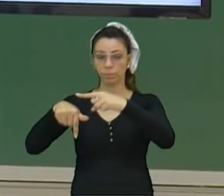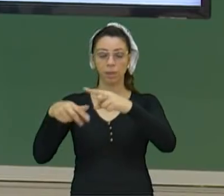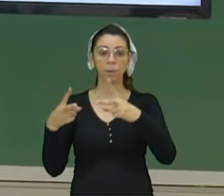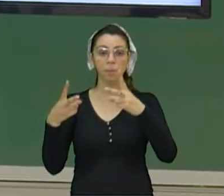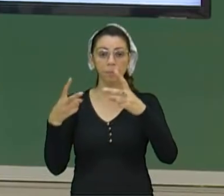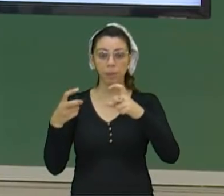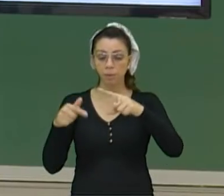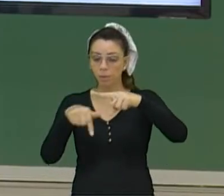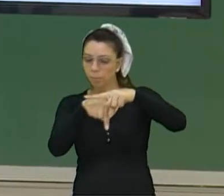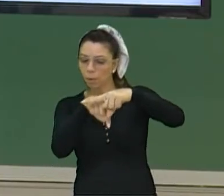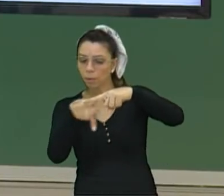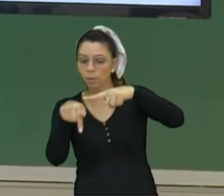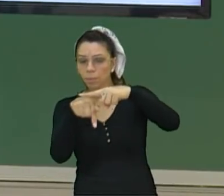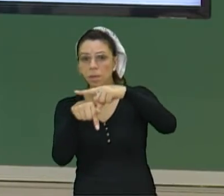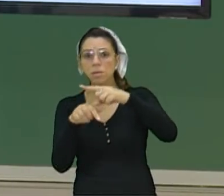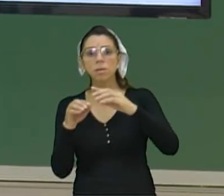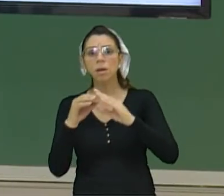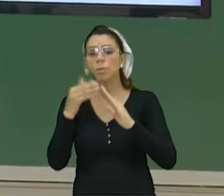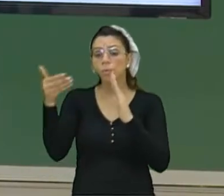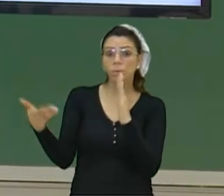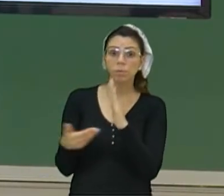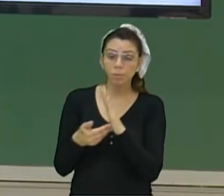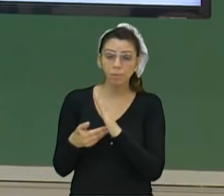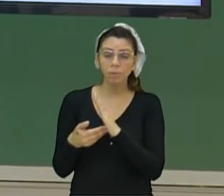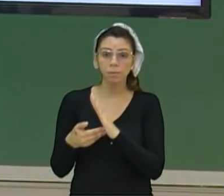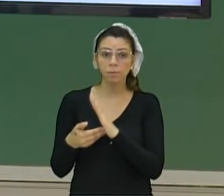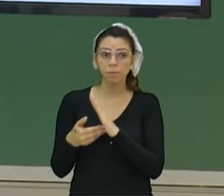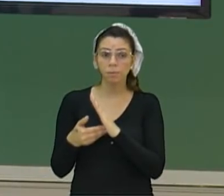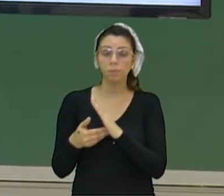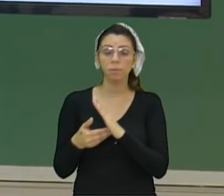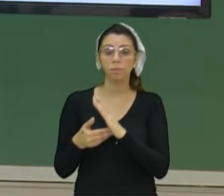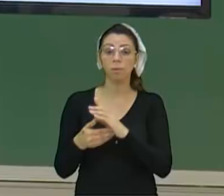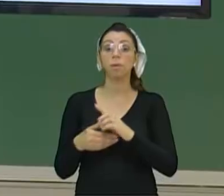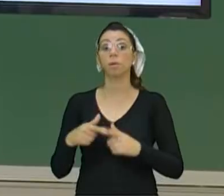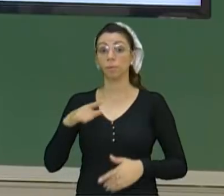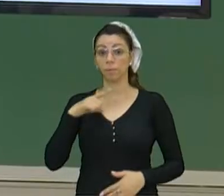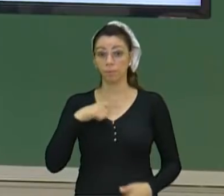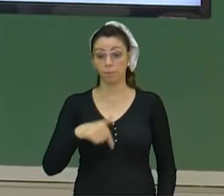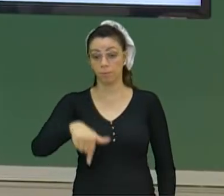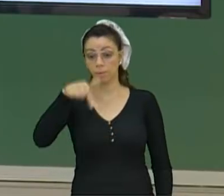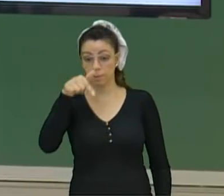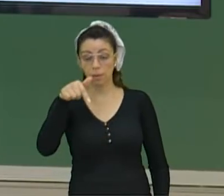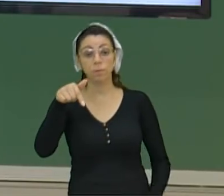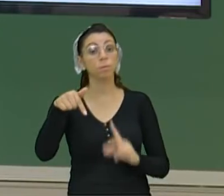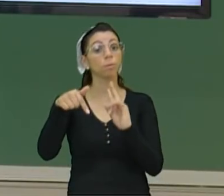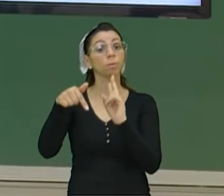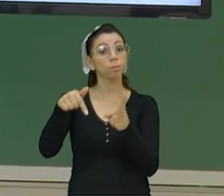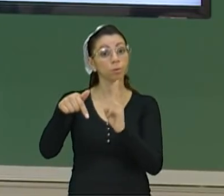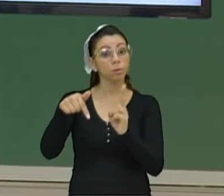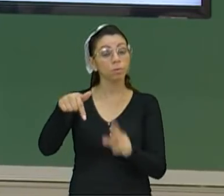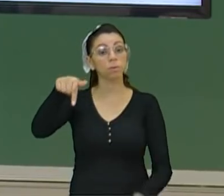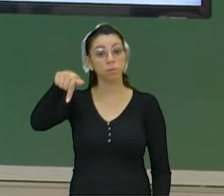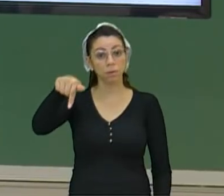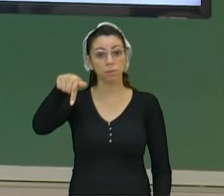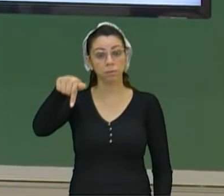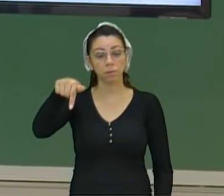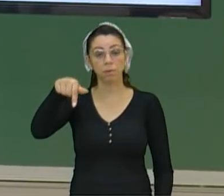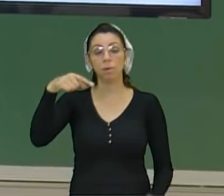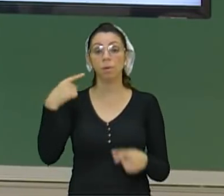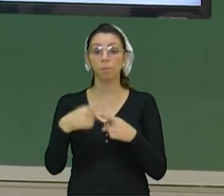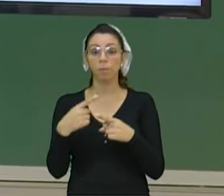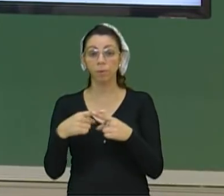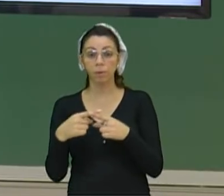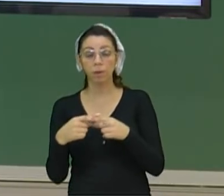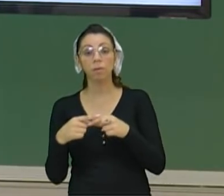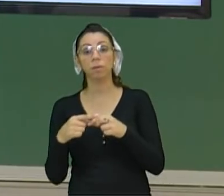o total, né? Eu tinha 7, continuou 7, porque eu repus, no caso, né? Foi reposto, era com